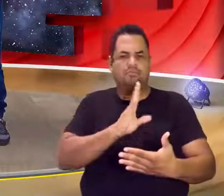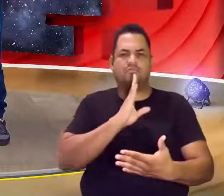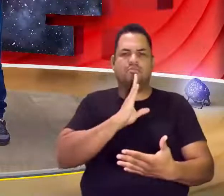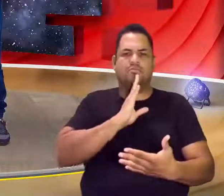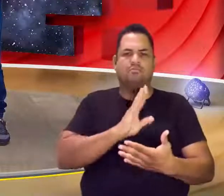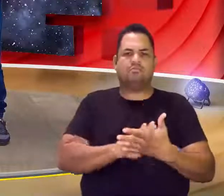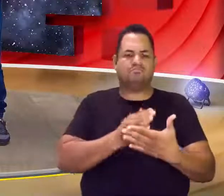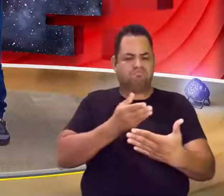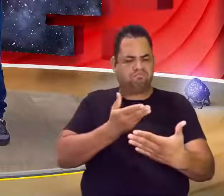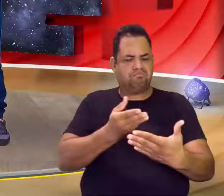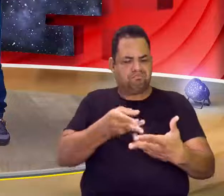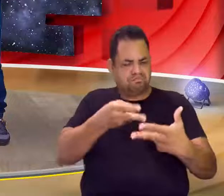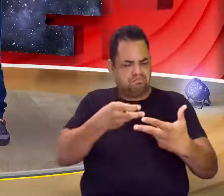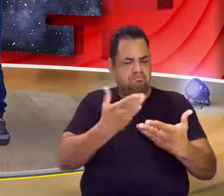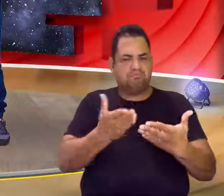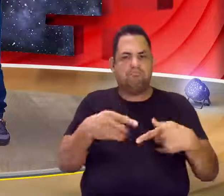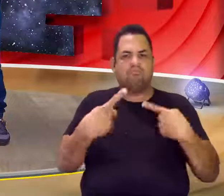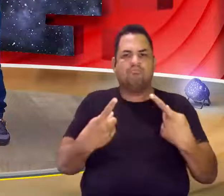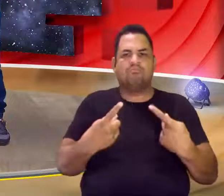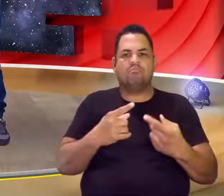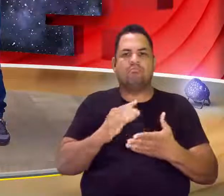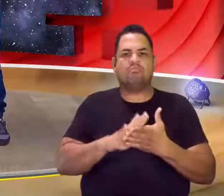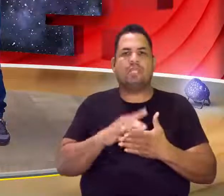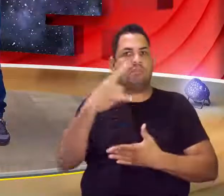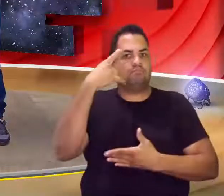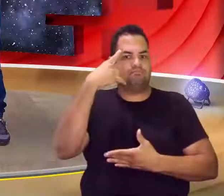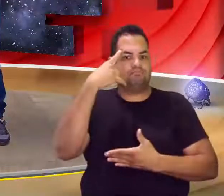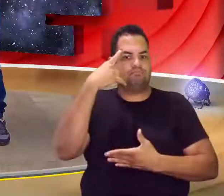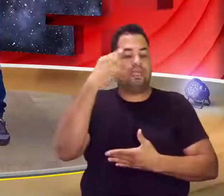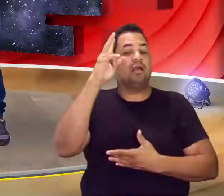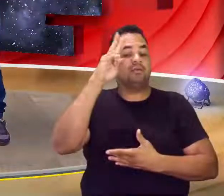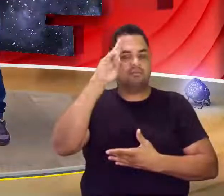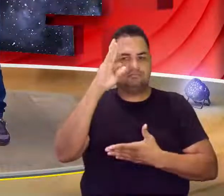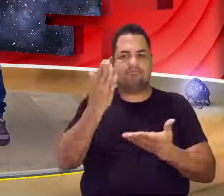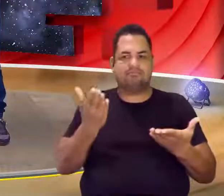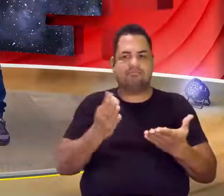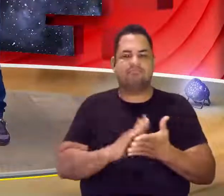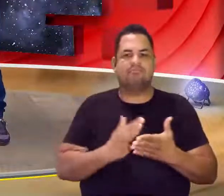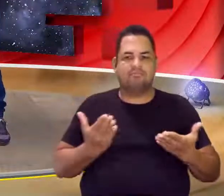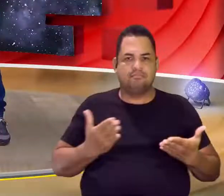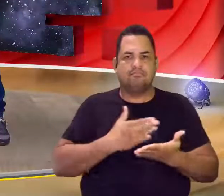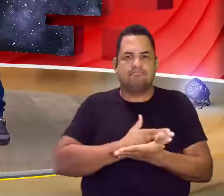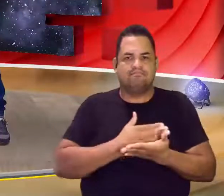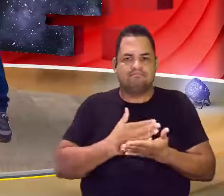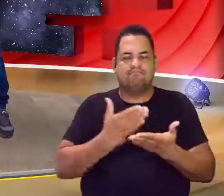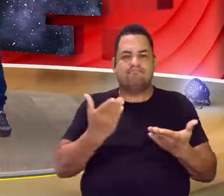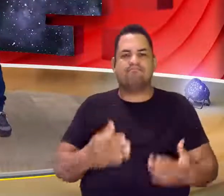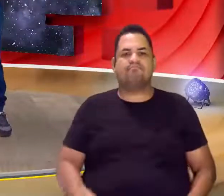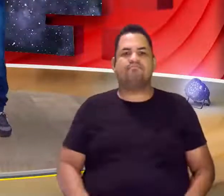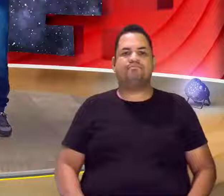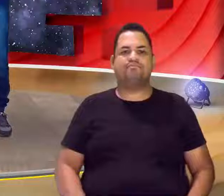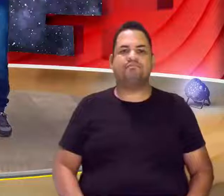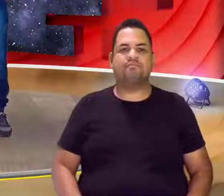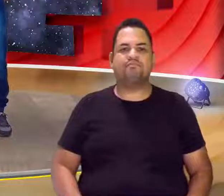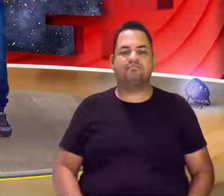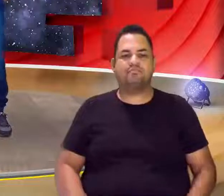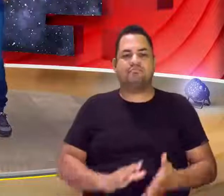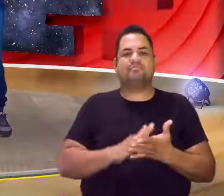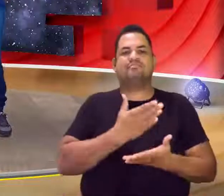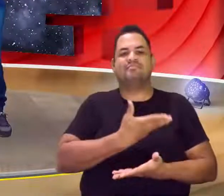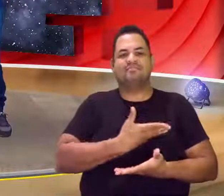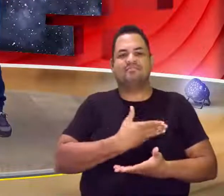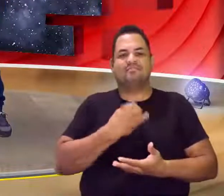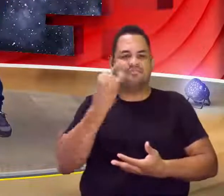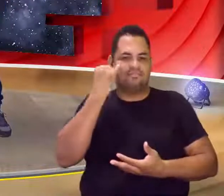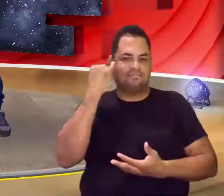conseguiu reconhecer, automaticamente a cabeça fala assim, isso eu lembro. Aí já vai relembrar para você. E o nosso amigo Sandro está junto